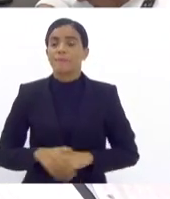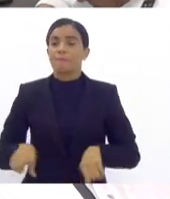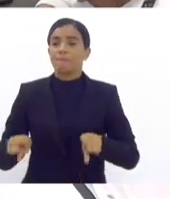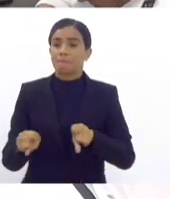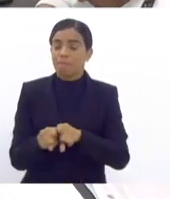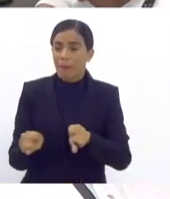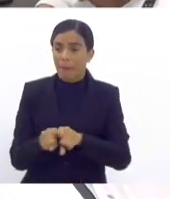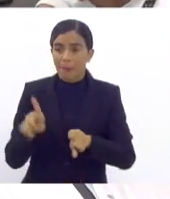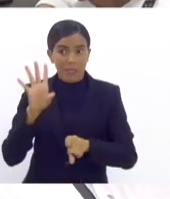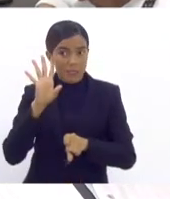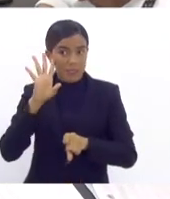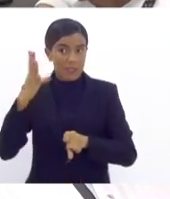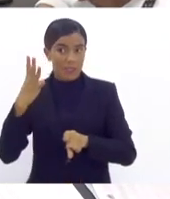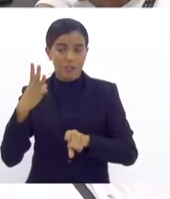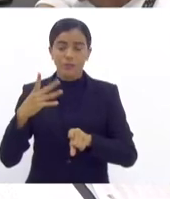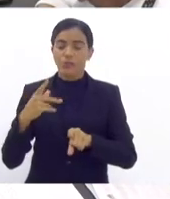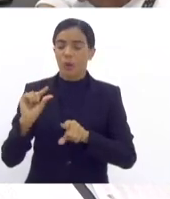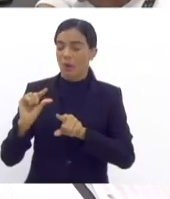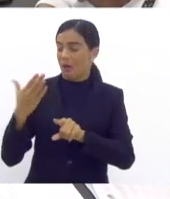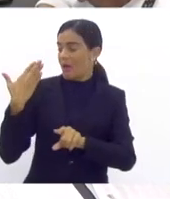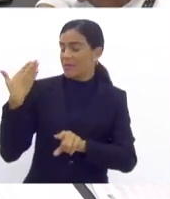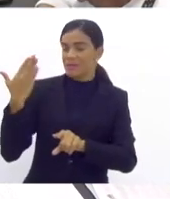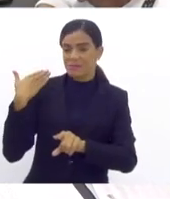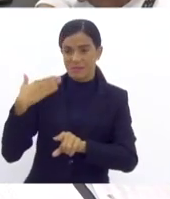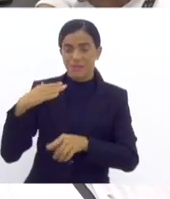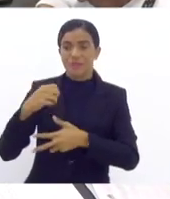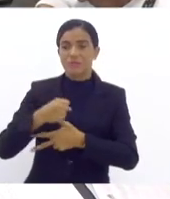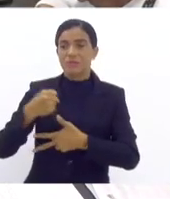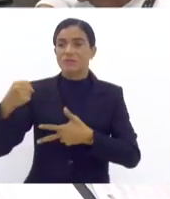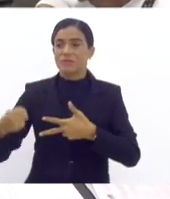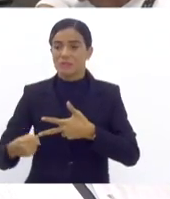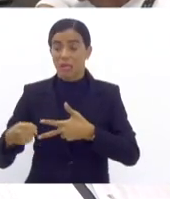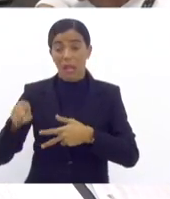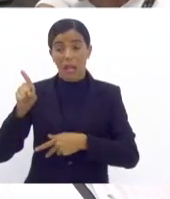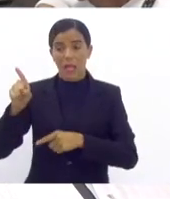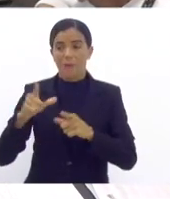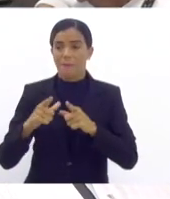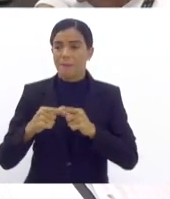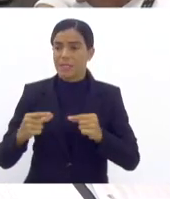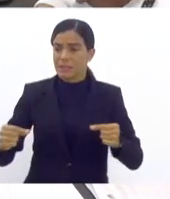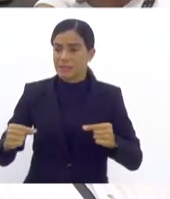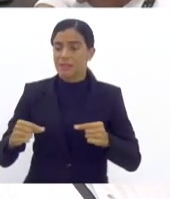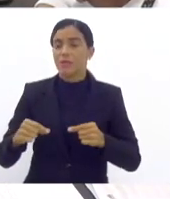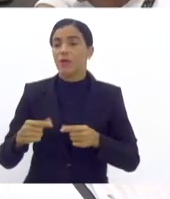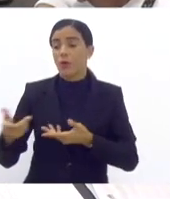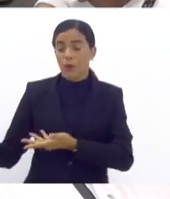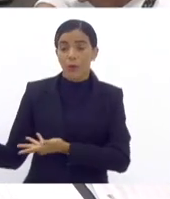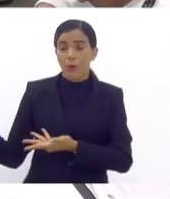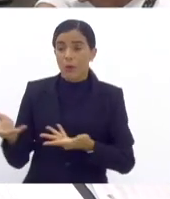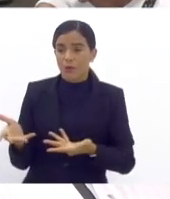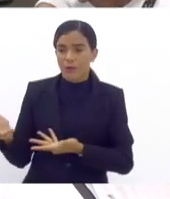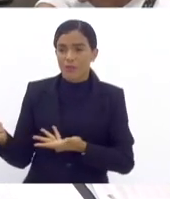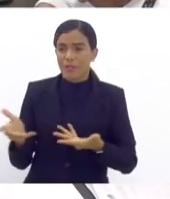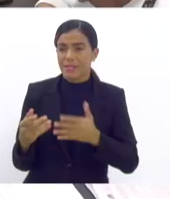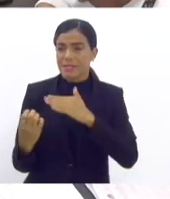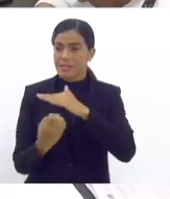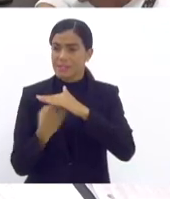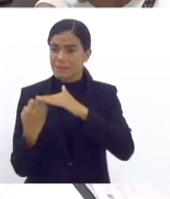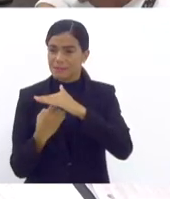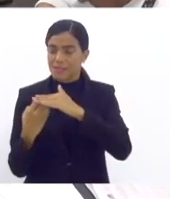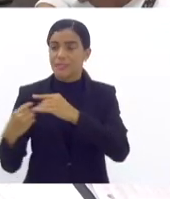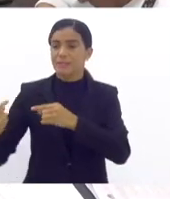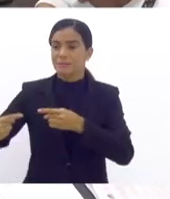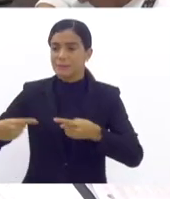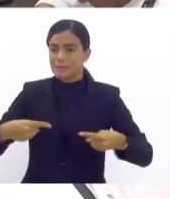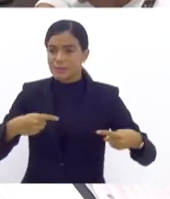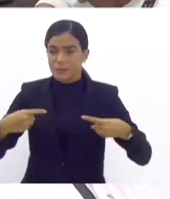também as decisões recentes do Tribunal de Justiça e das Cortes em Brasília, convidando as concessionárias para fazer a discussão e